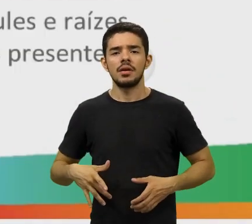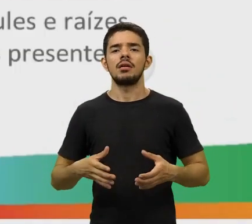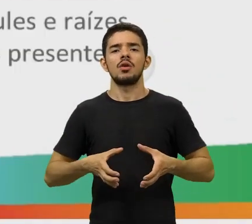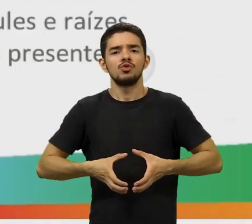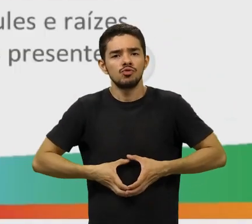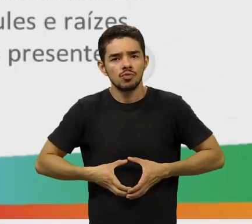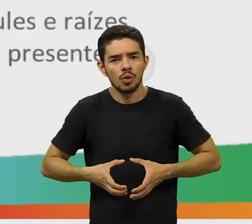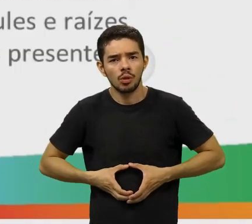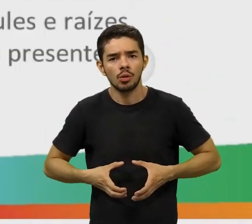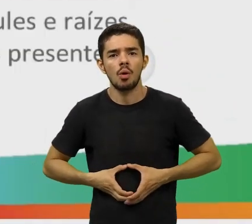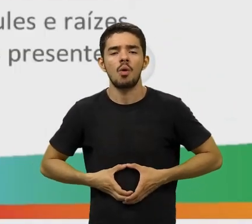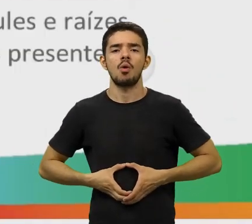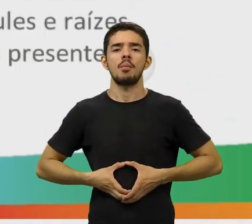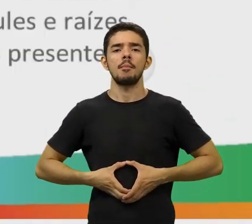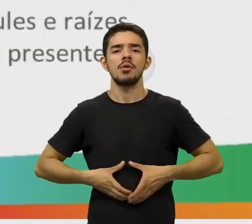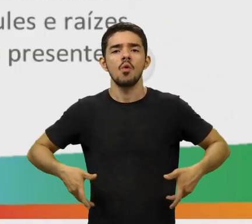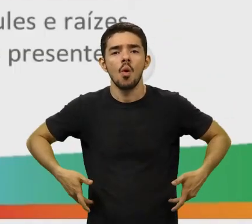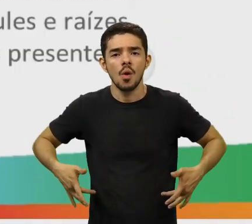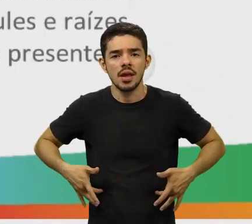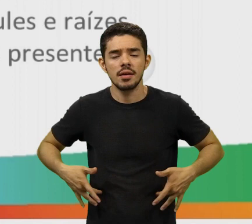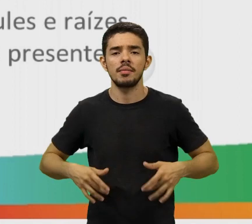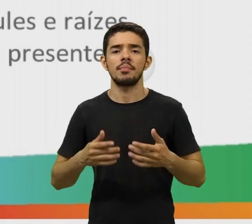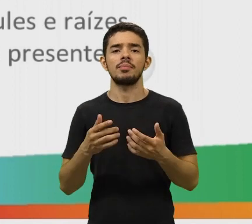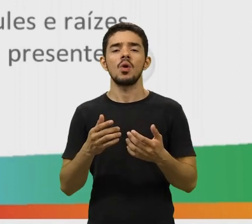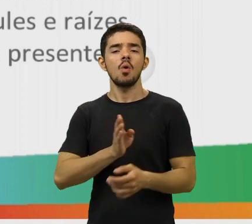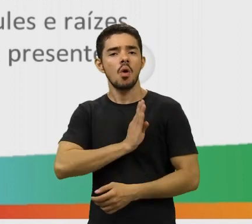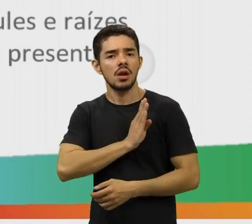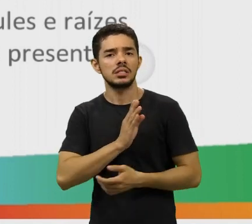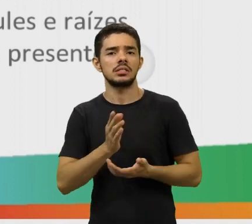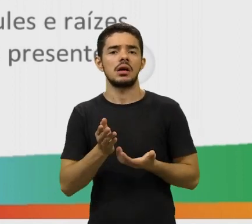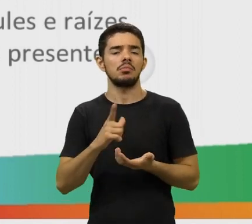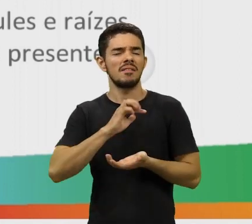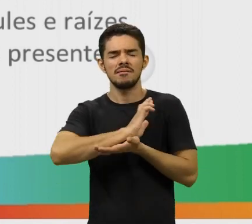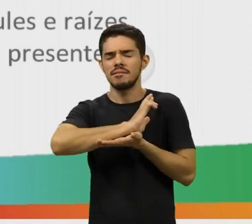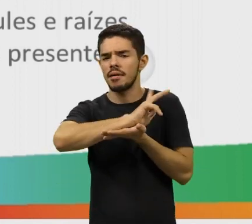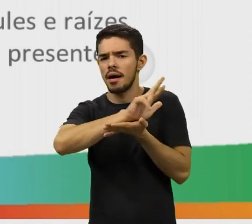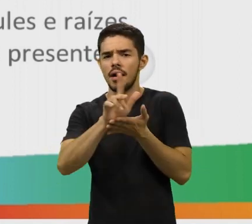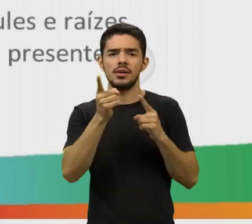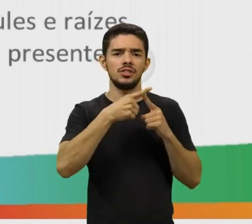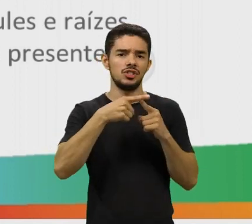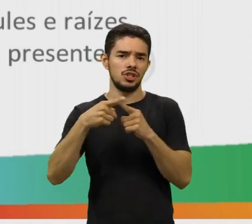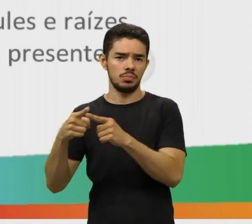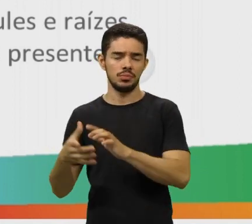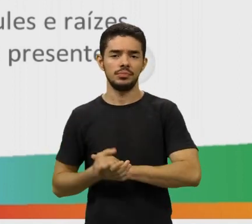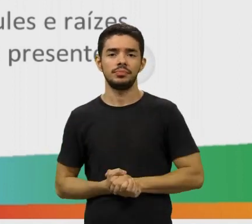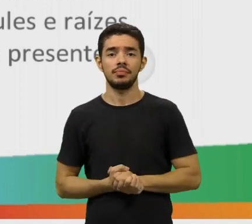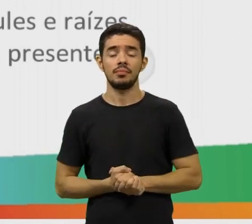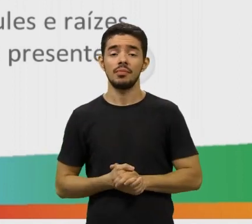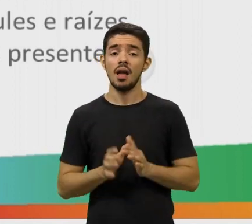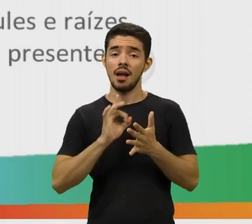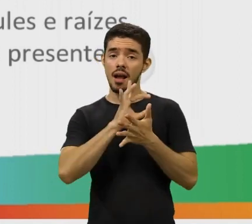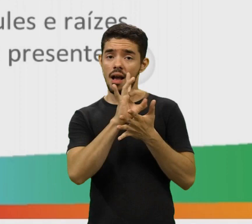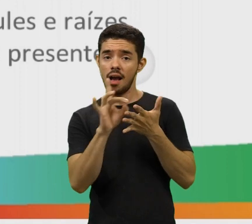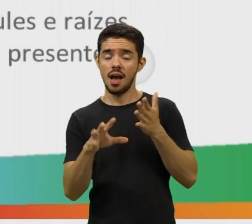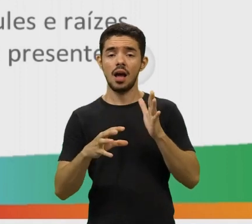o pâncreas, o rim, o coração e por aí vai. Nós temos vários tipos de órgãos, né? E cada um